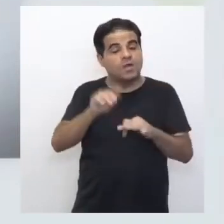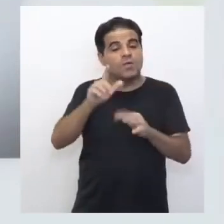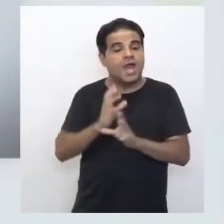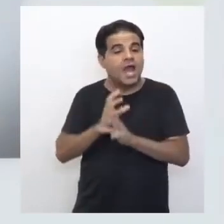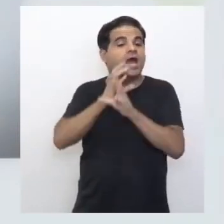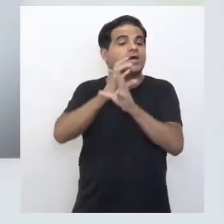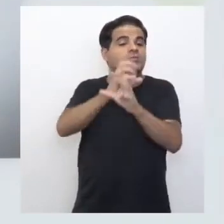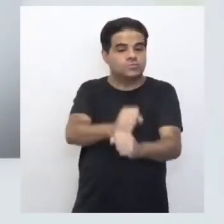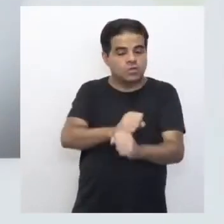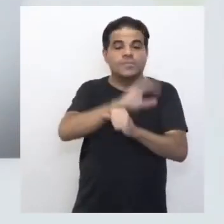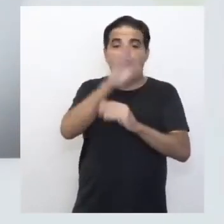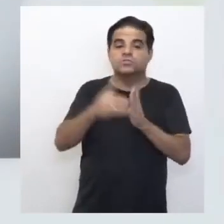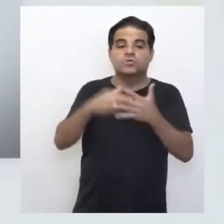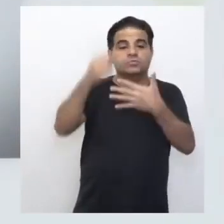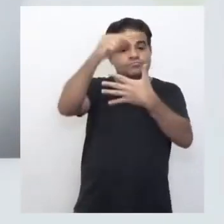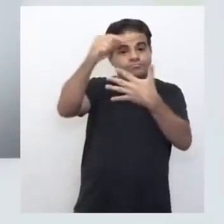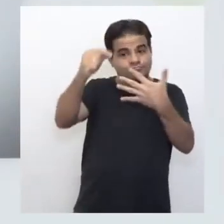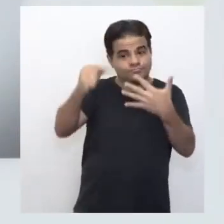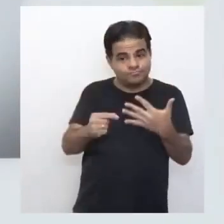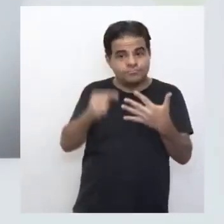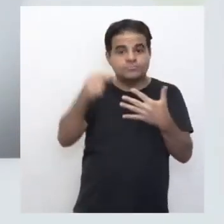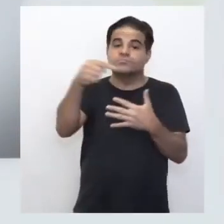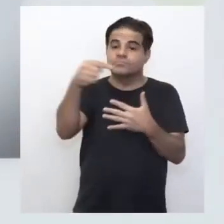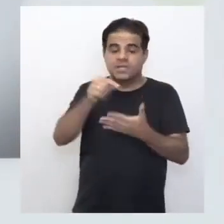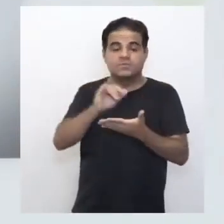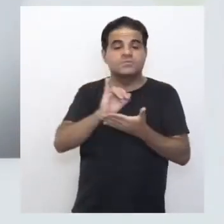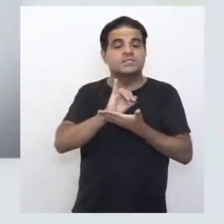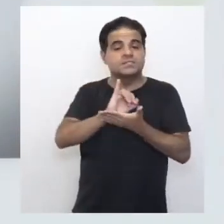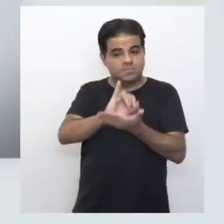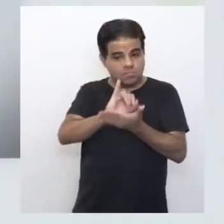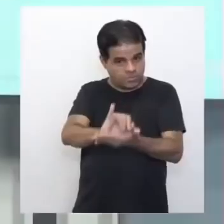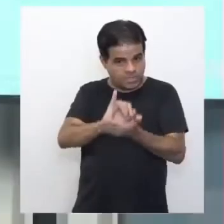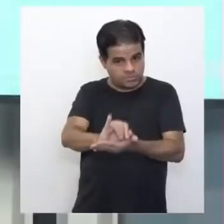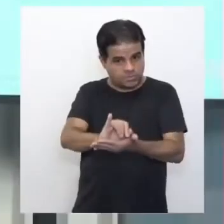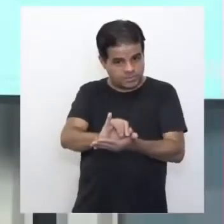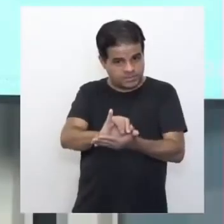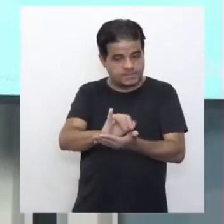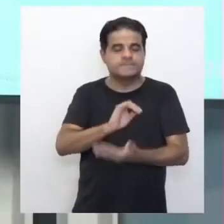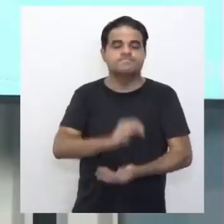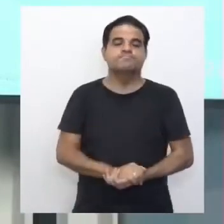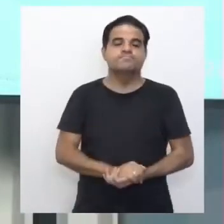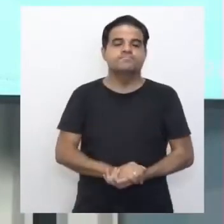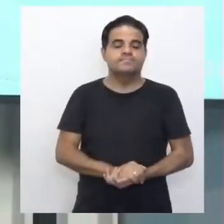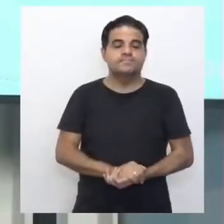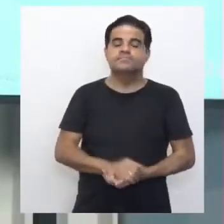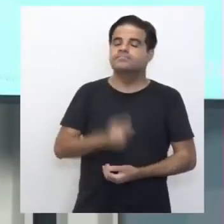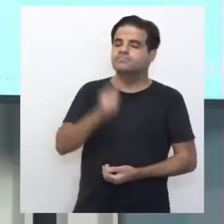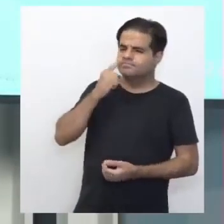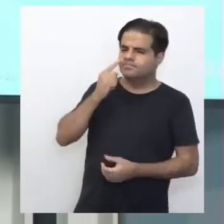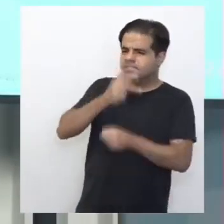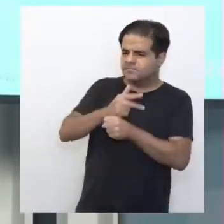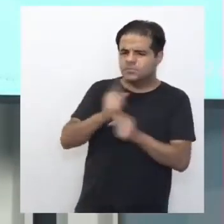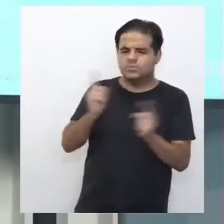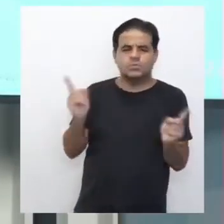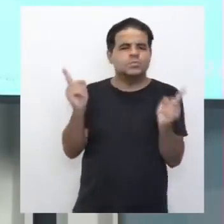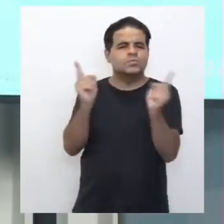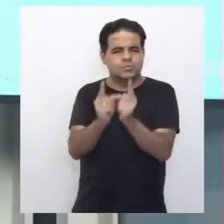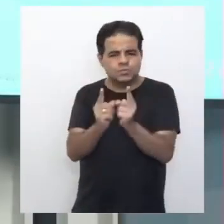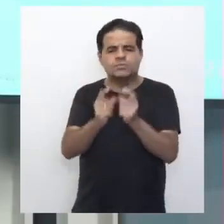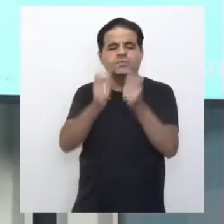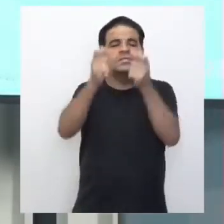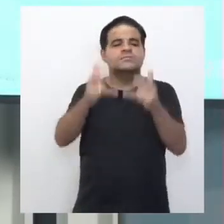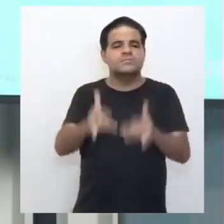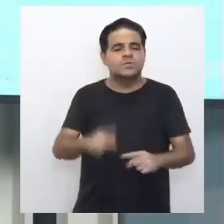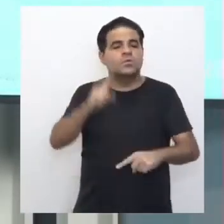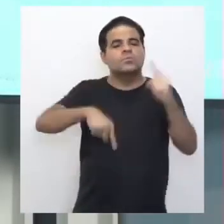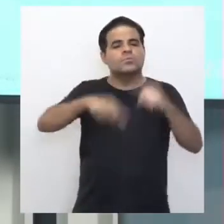de todos esses itens, menos as importações. Então, nesse vídeo aí curtinho, né, falou sobre a questão do